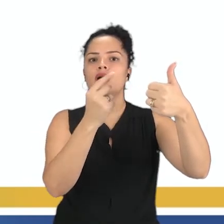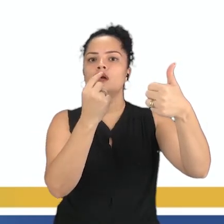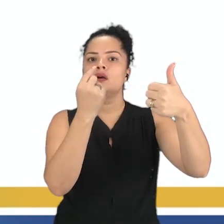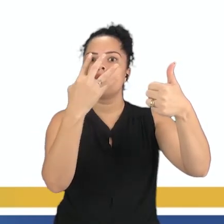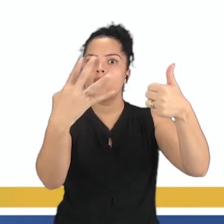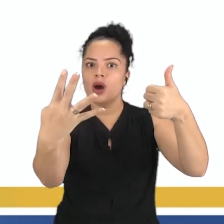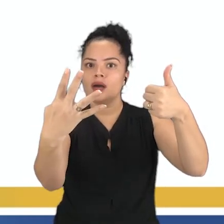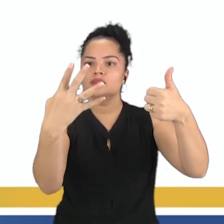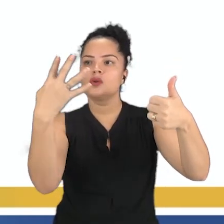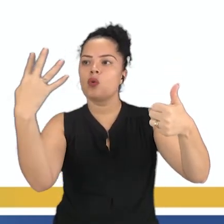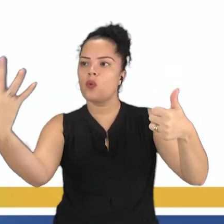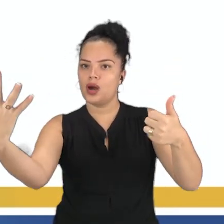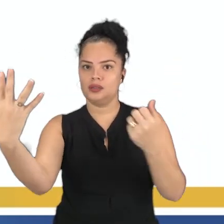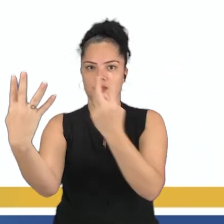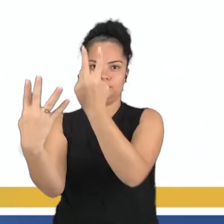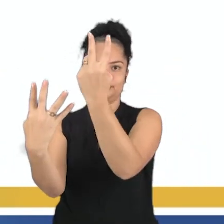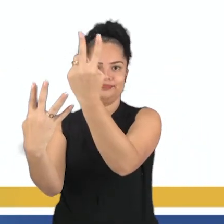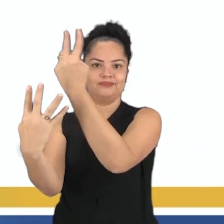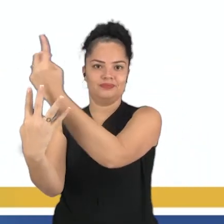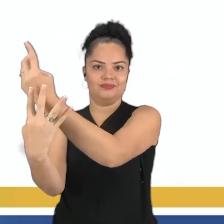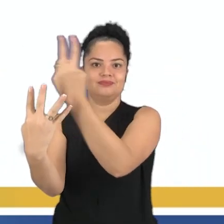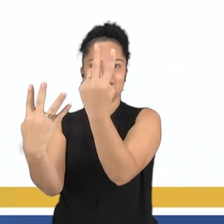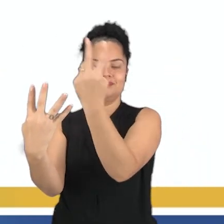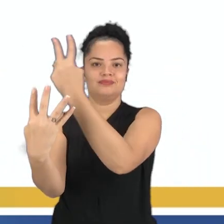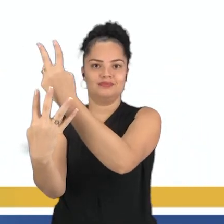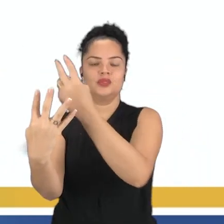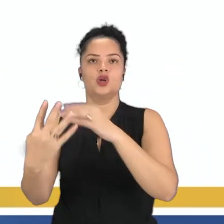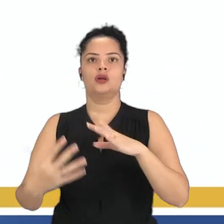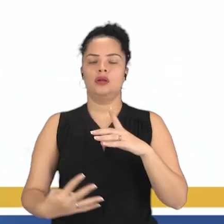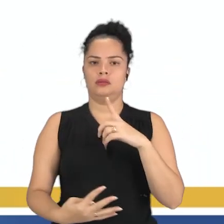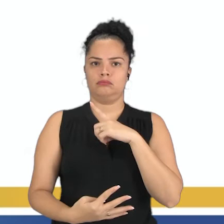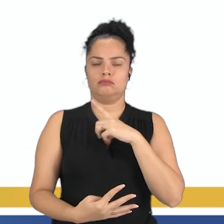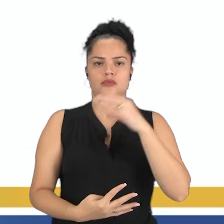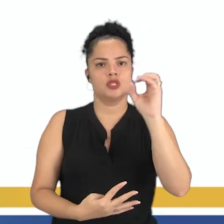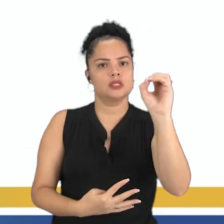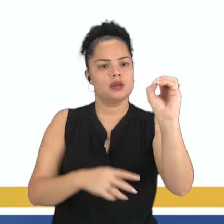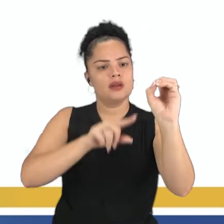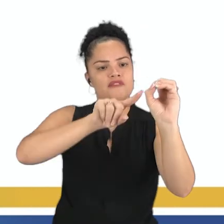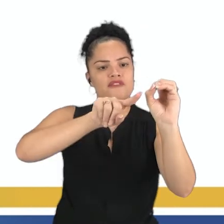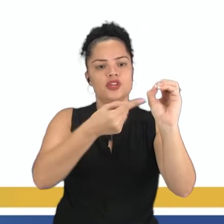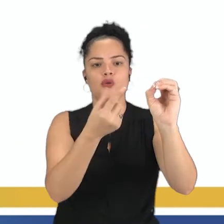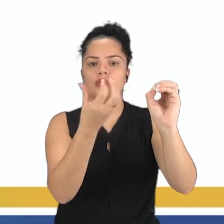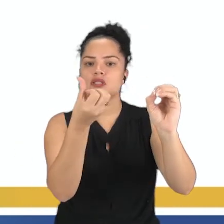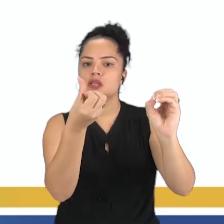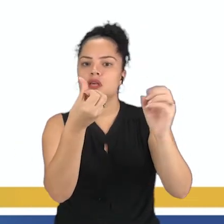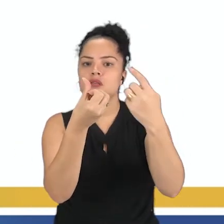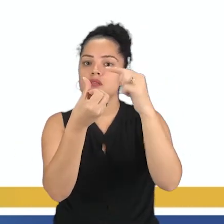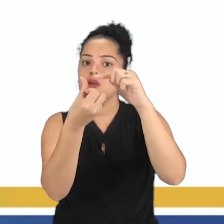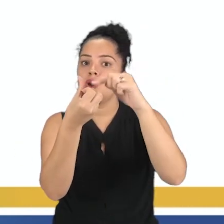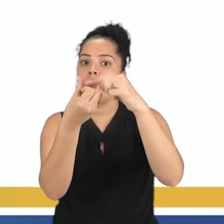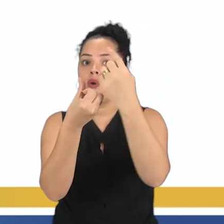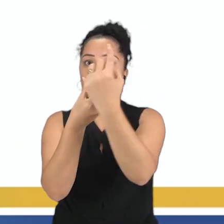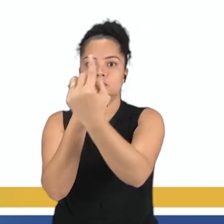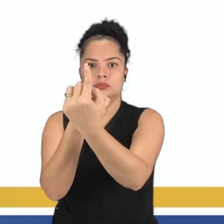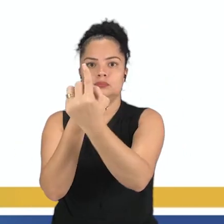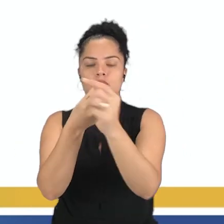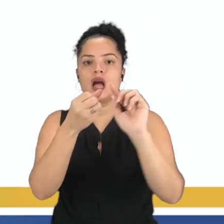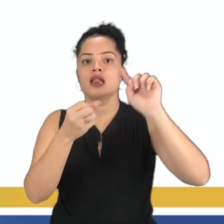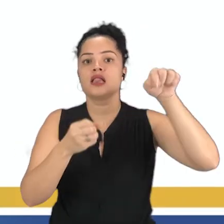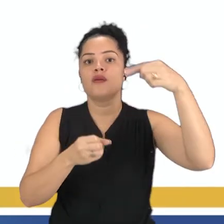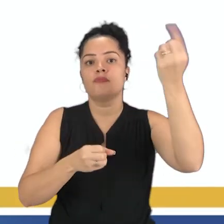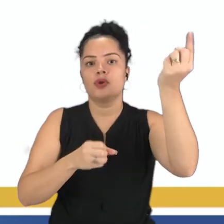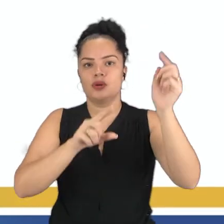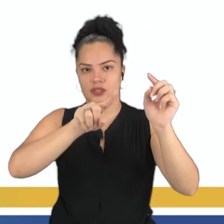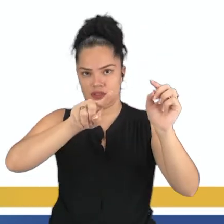casas. O 0,6 após a vírgula tem uma casa, certinho? Que é o 6. Então eu pergunto para